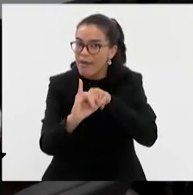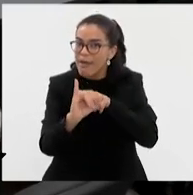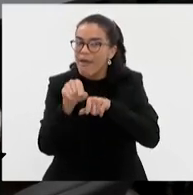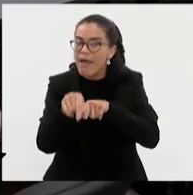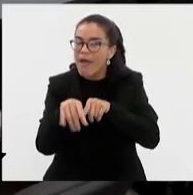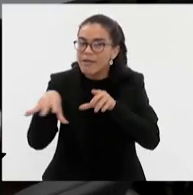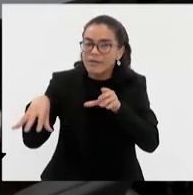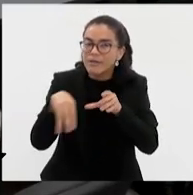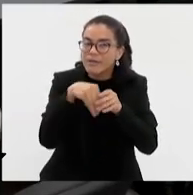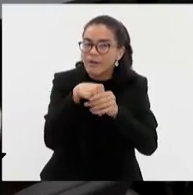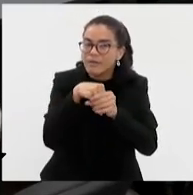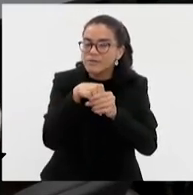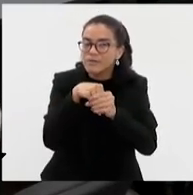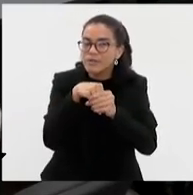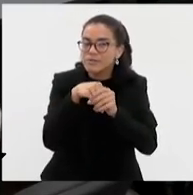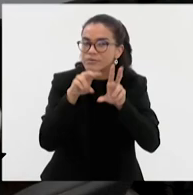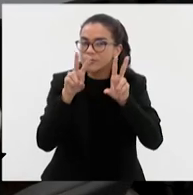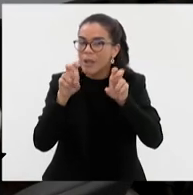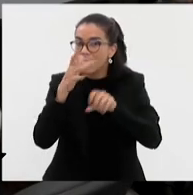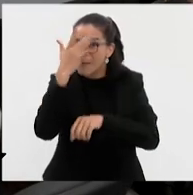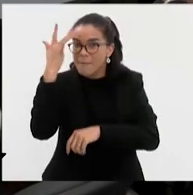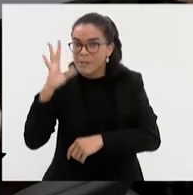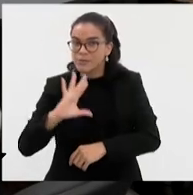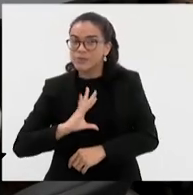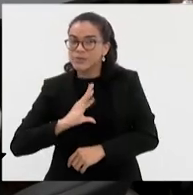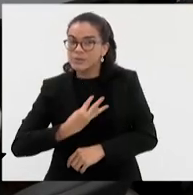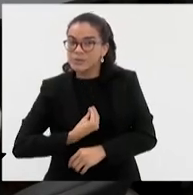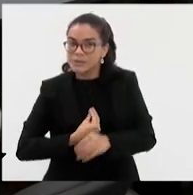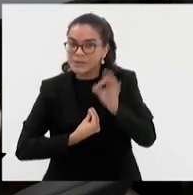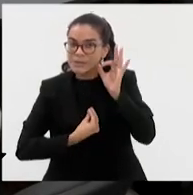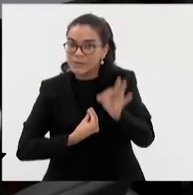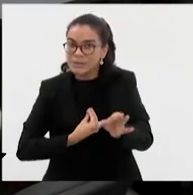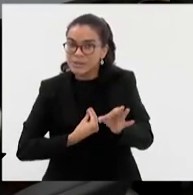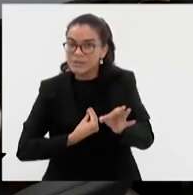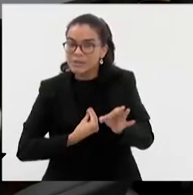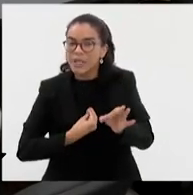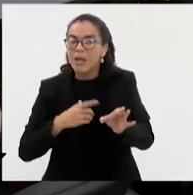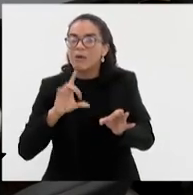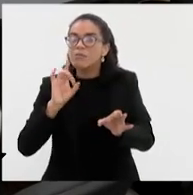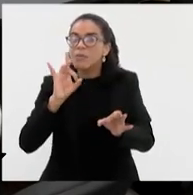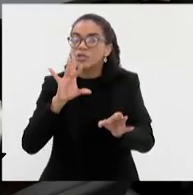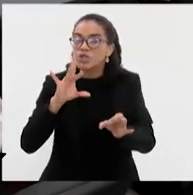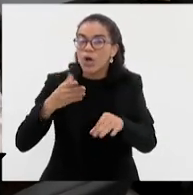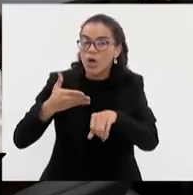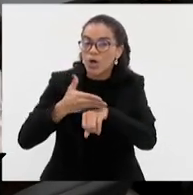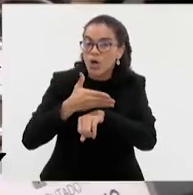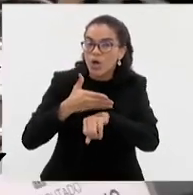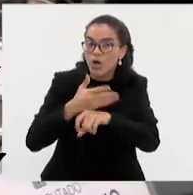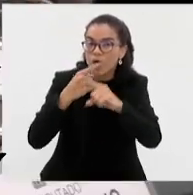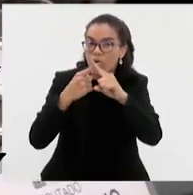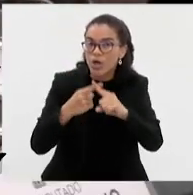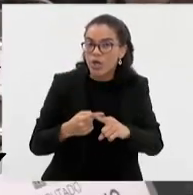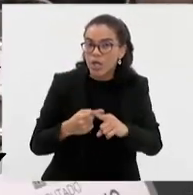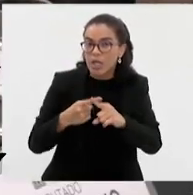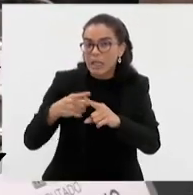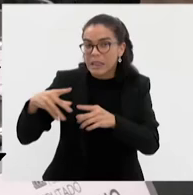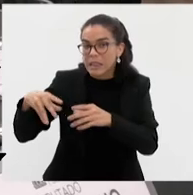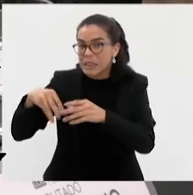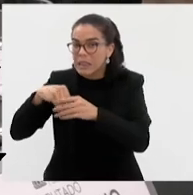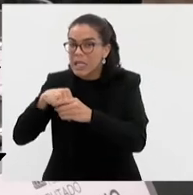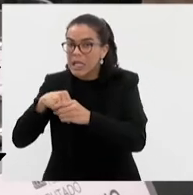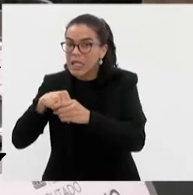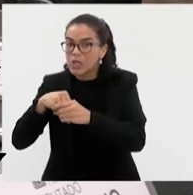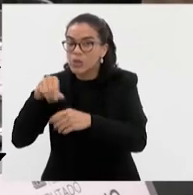de inclusão da pessoa trans, mas, na verdade, ela só participa dos eventos dentro daquele